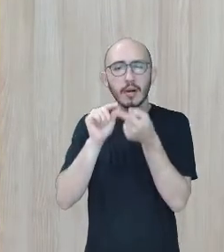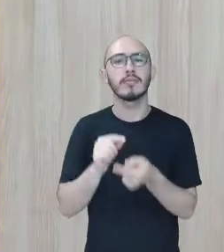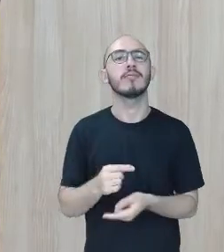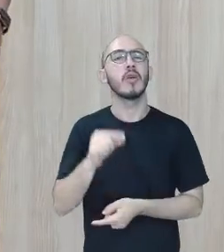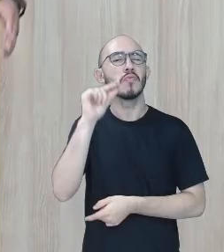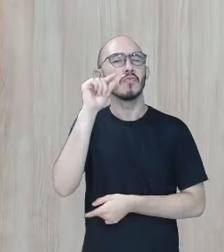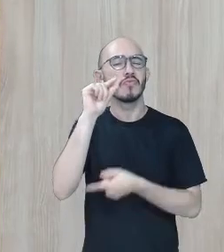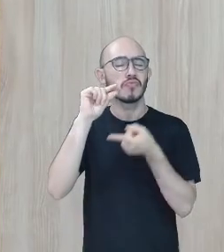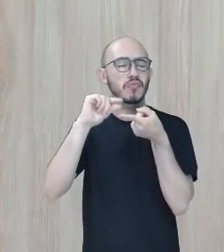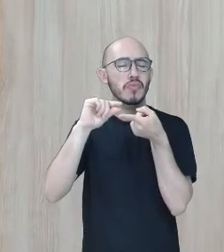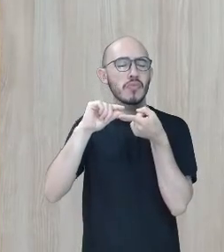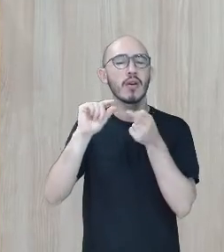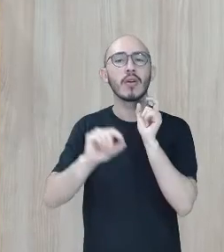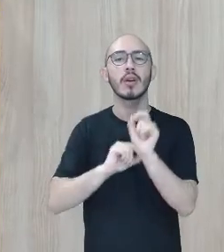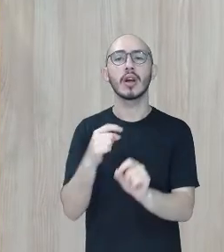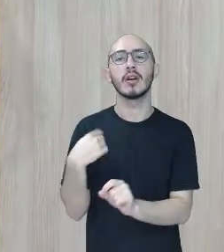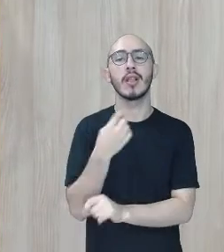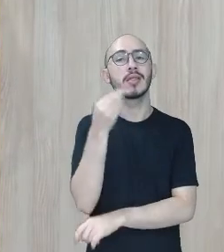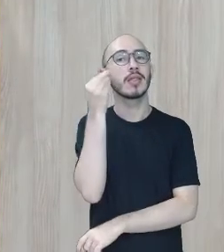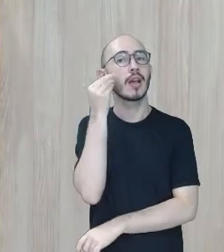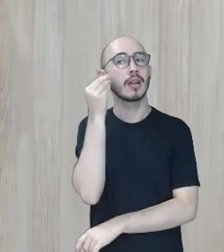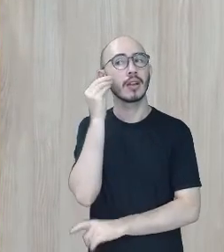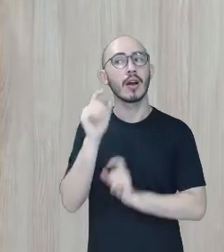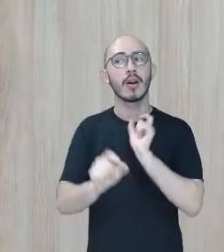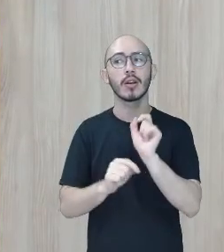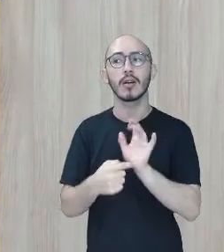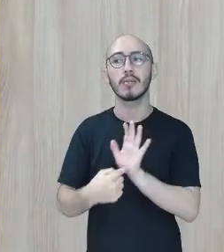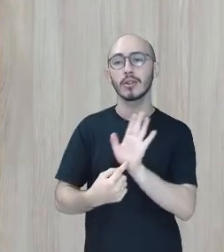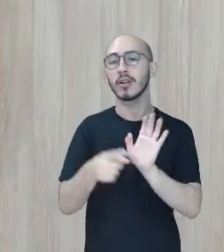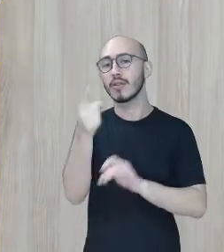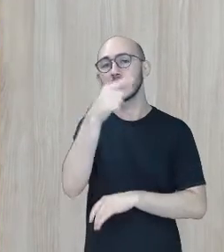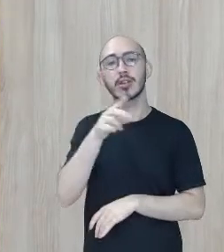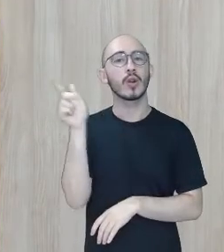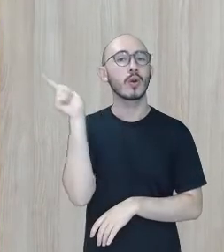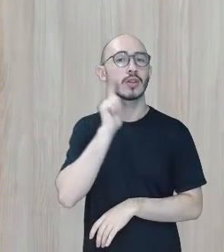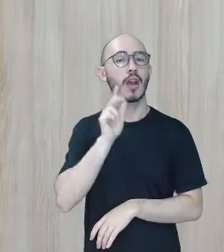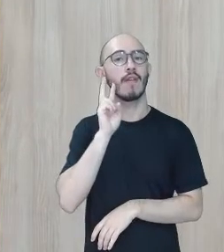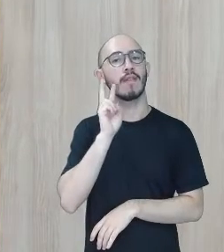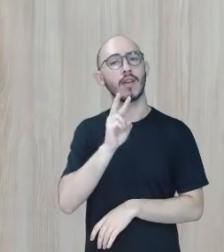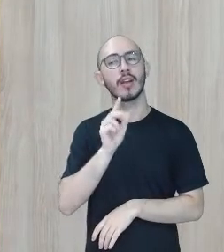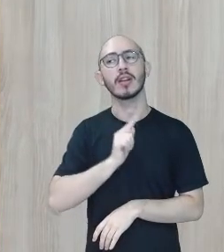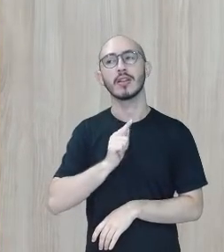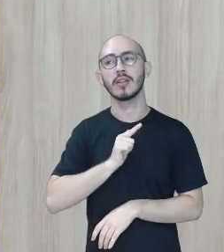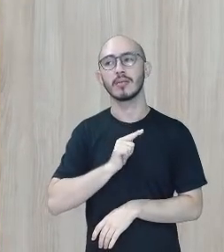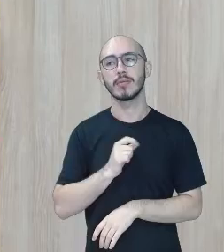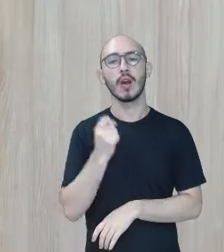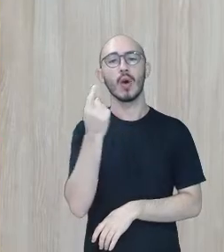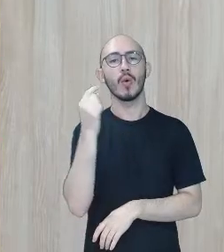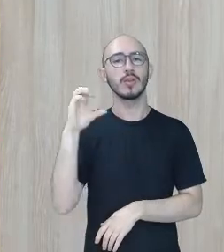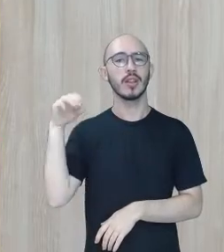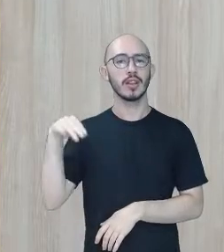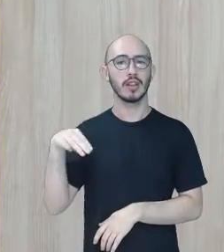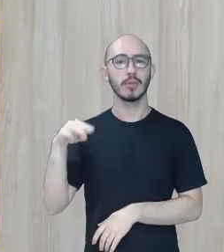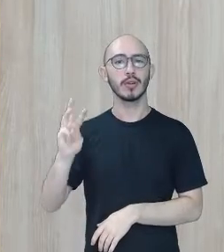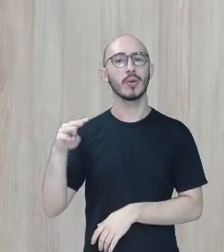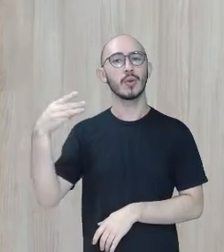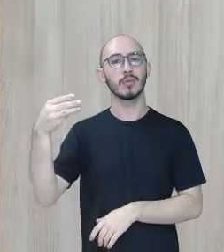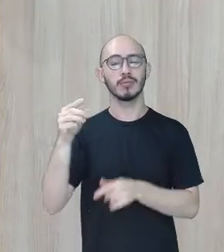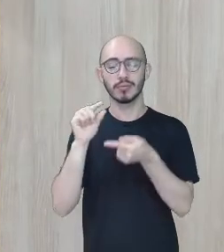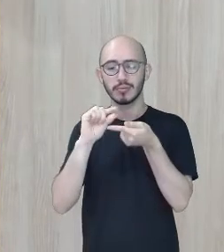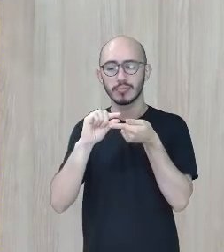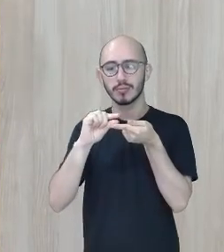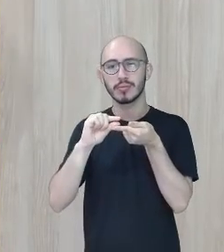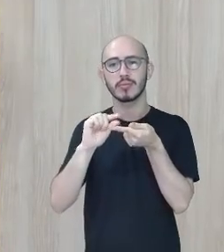não foi, Billy? Para a gente tentar que vocês conseguissem ver um cubo de 1 centímetro cúbico de lado.